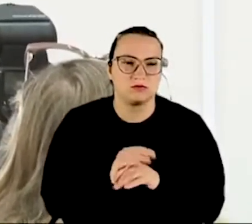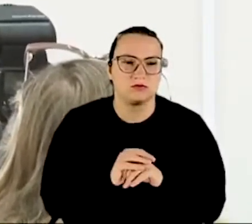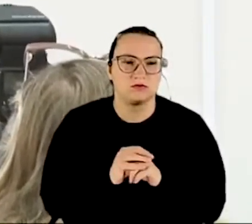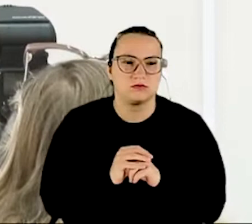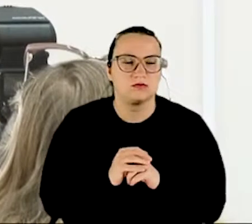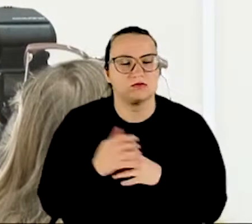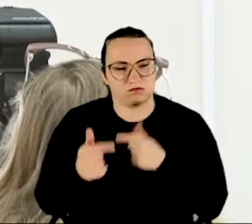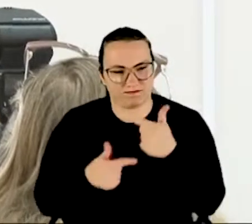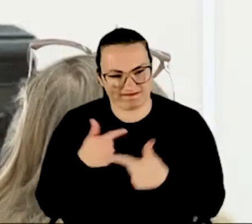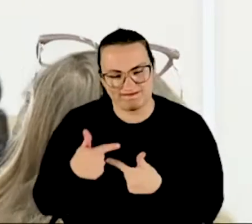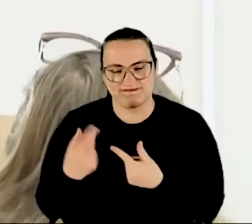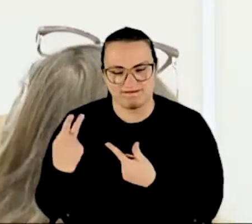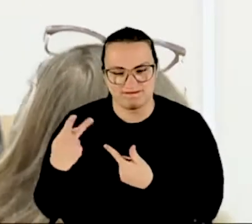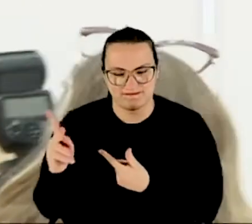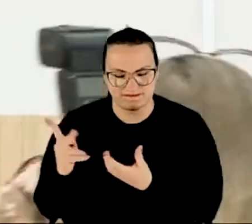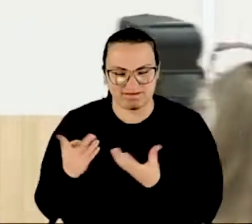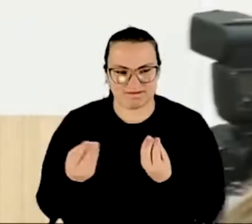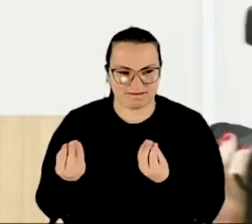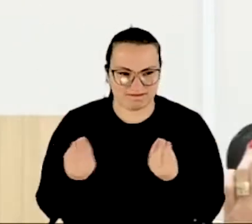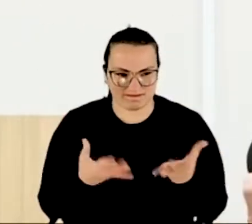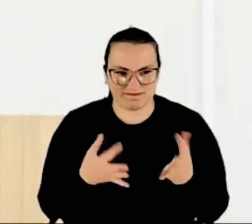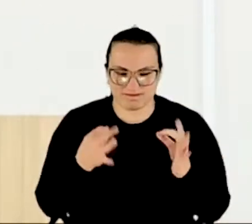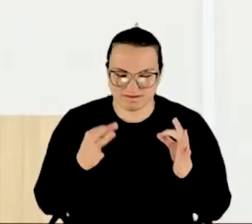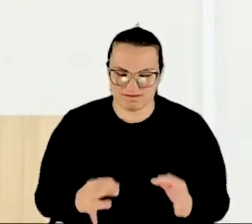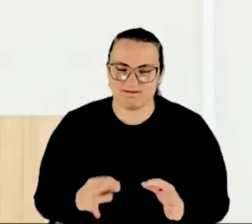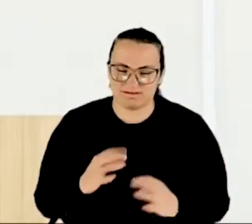com o seu trabalho aqui, né, com certeza.